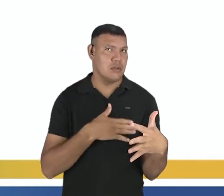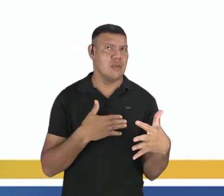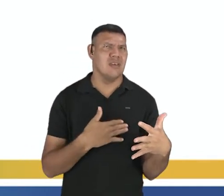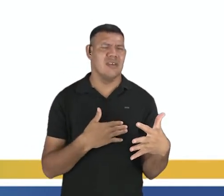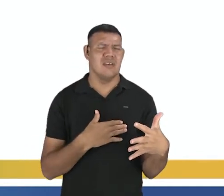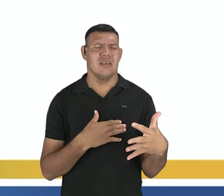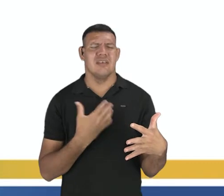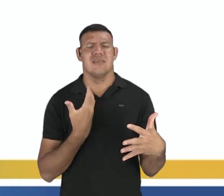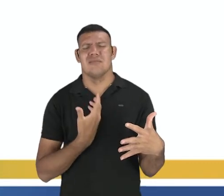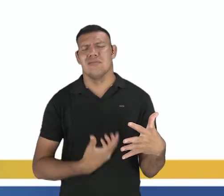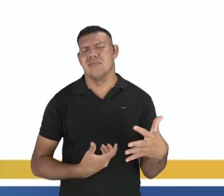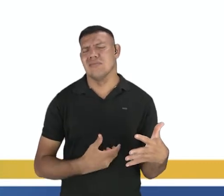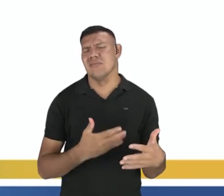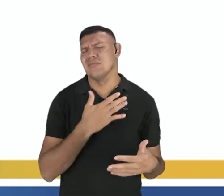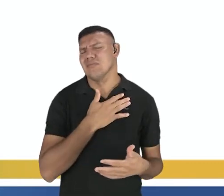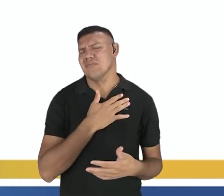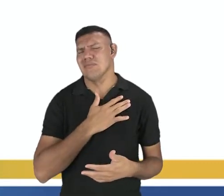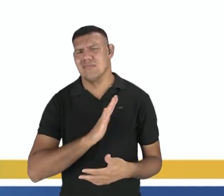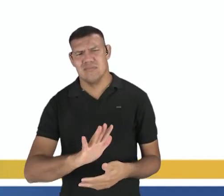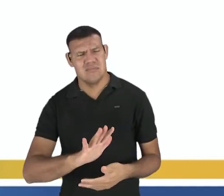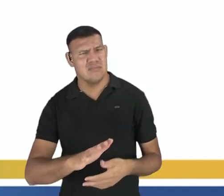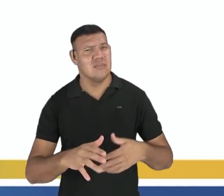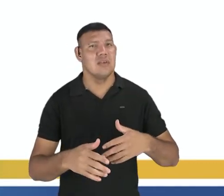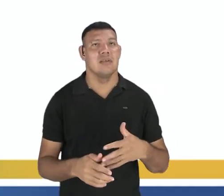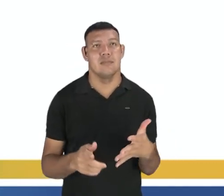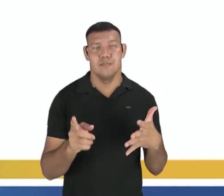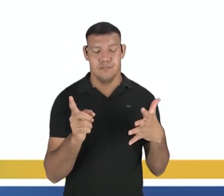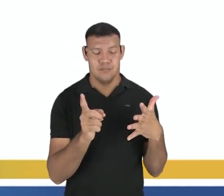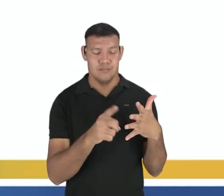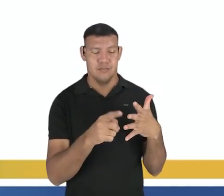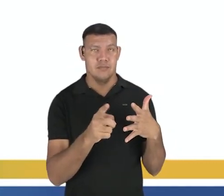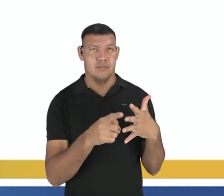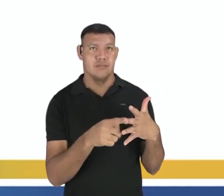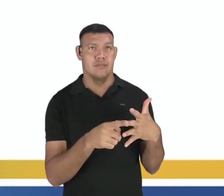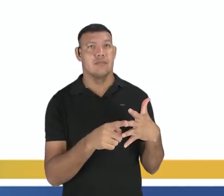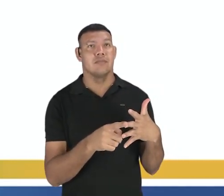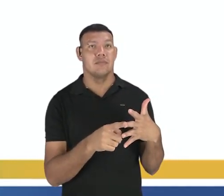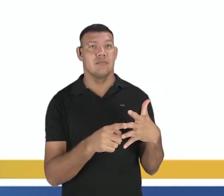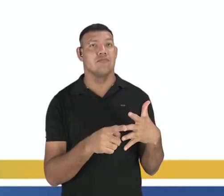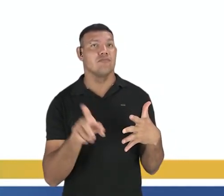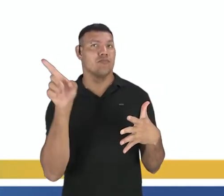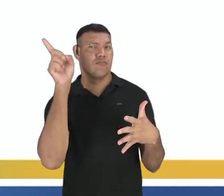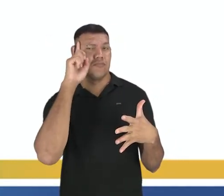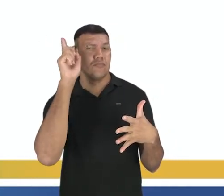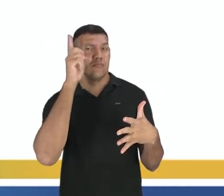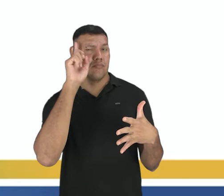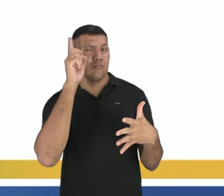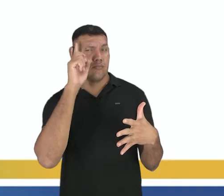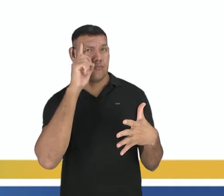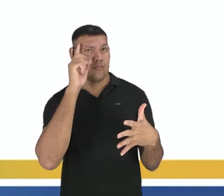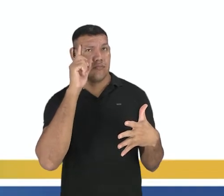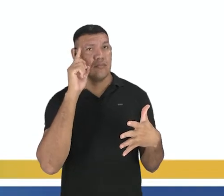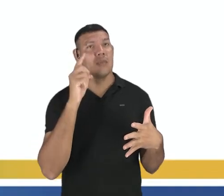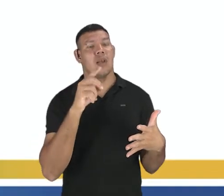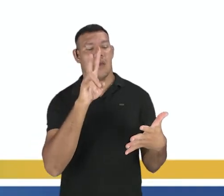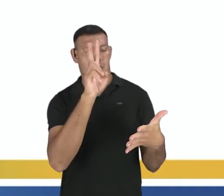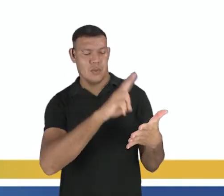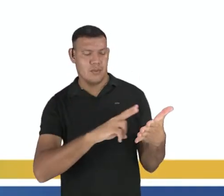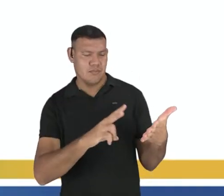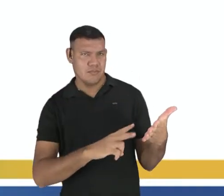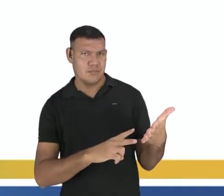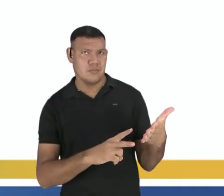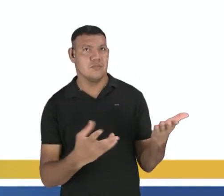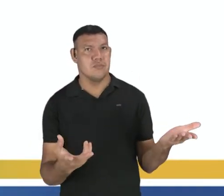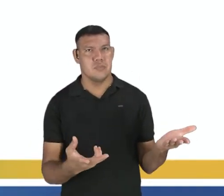não consigo ler, procura ler coisas do interesse, com calma, né? Lê todos os dias, né? Mesmo que seja curto,